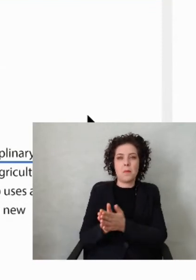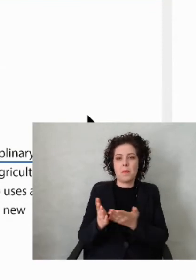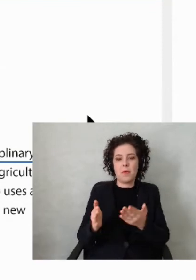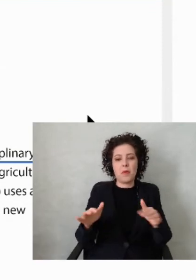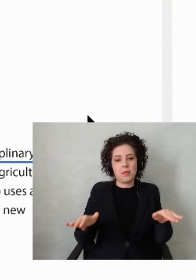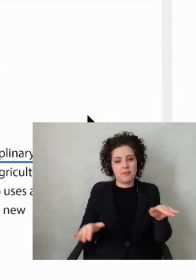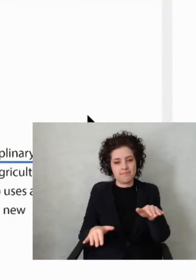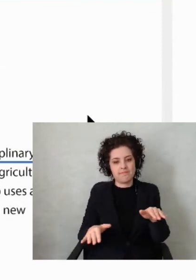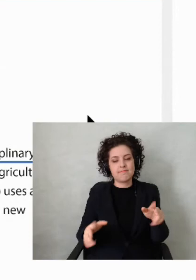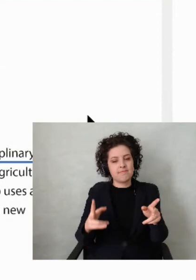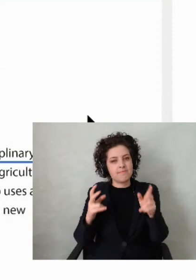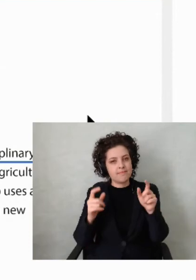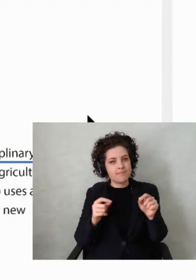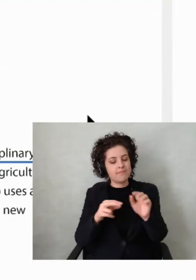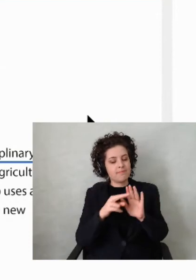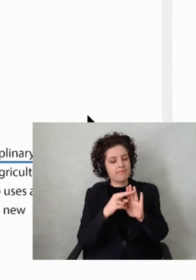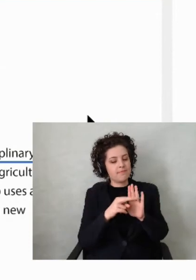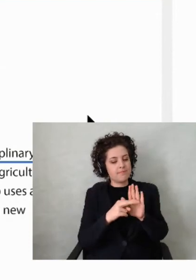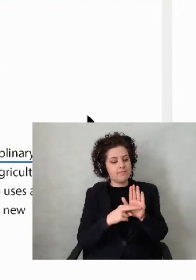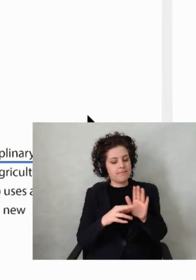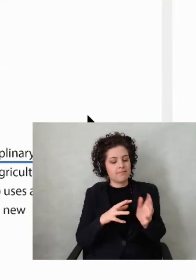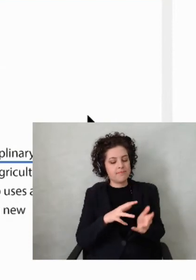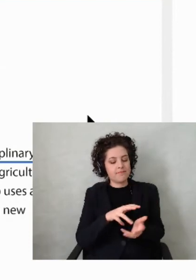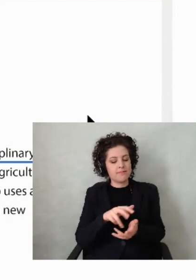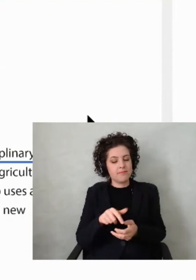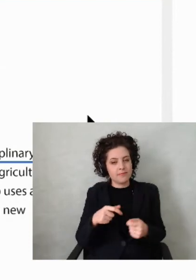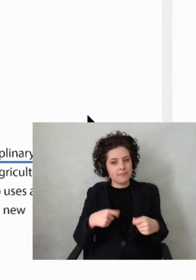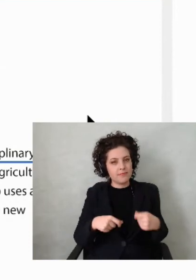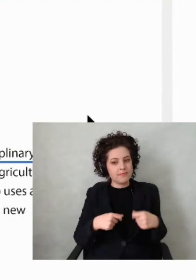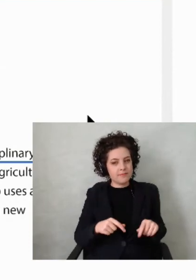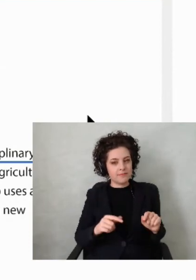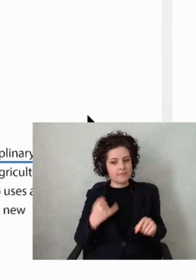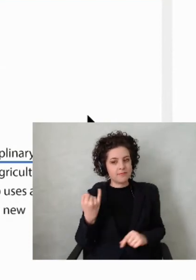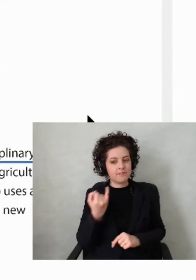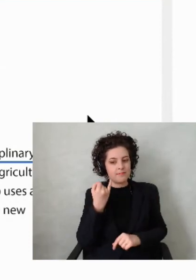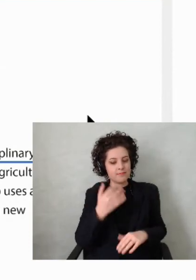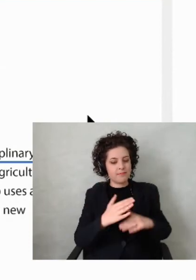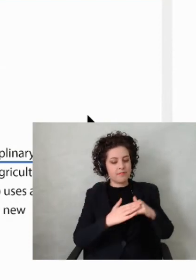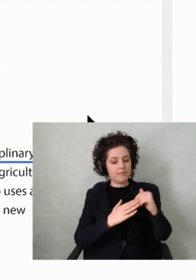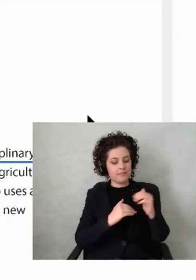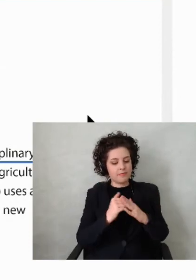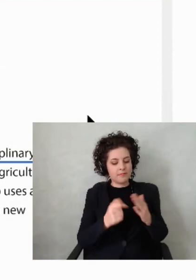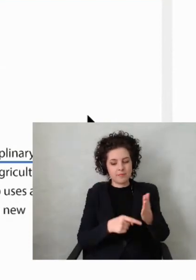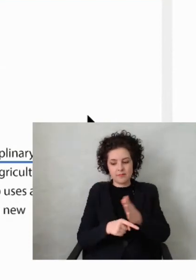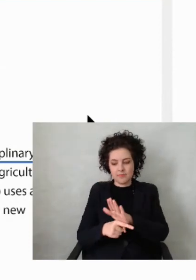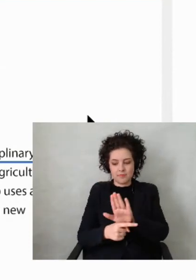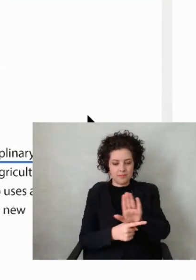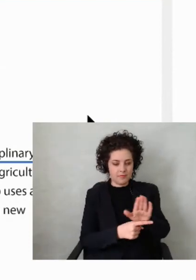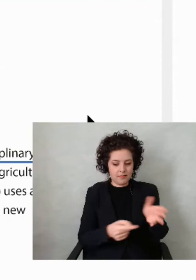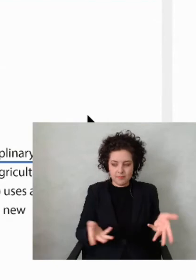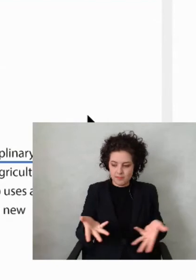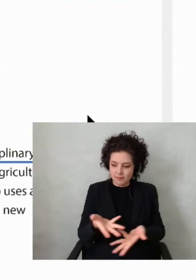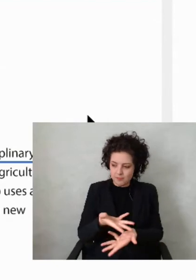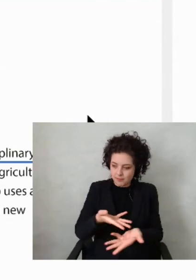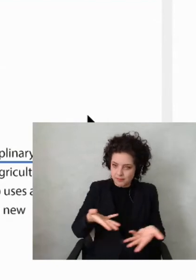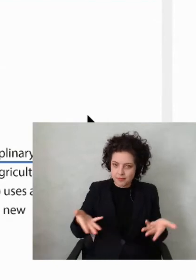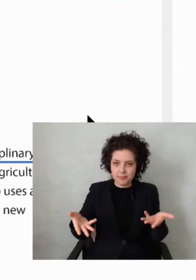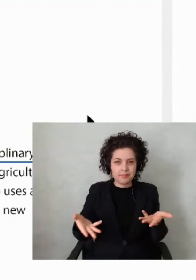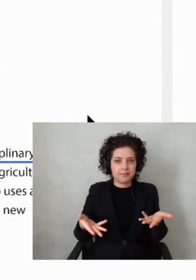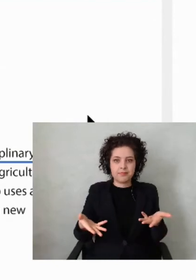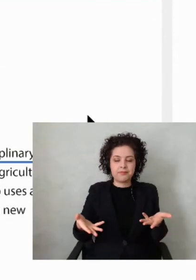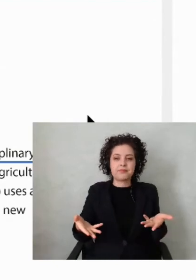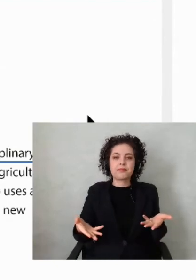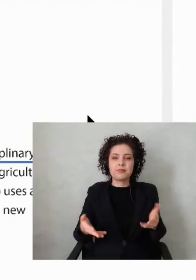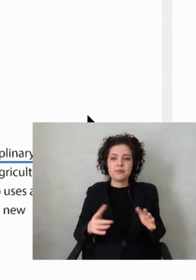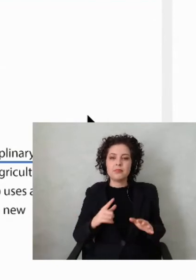a regulamentação internacional de práticas de colaboração, e você ter plataformas